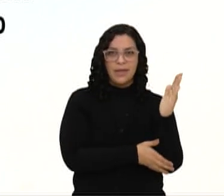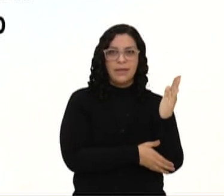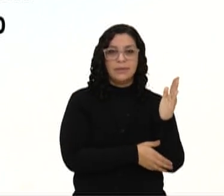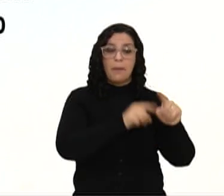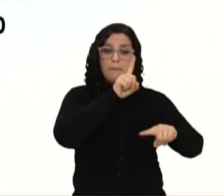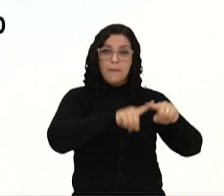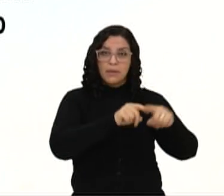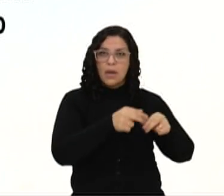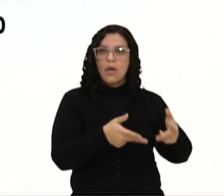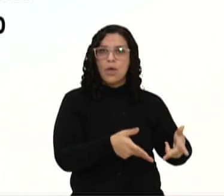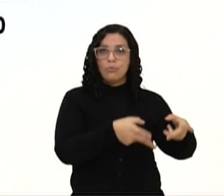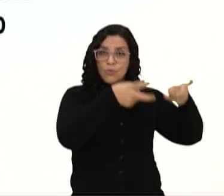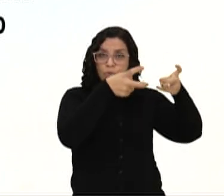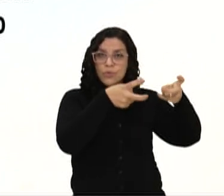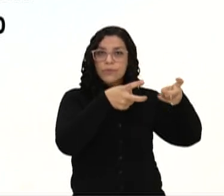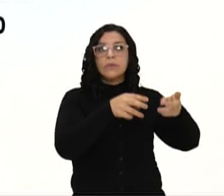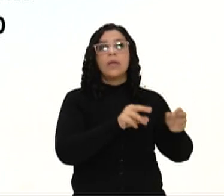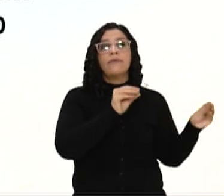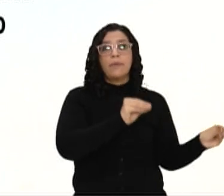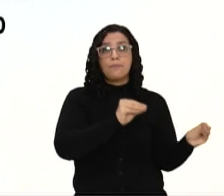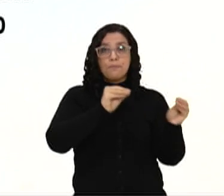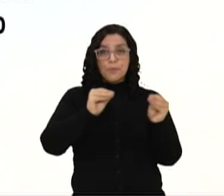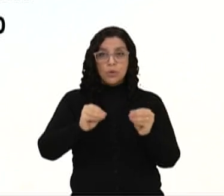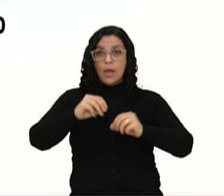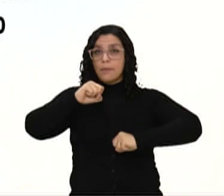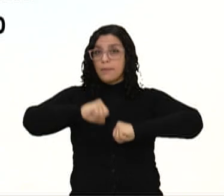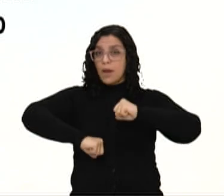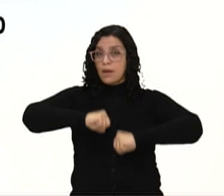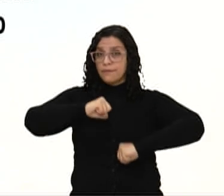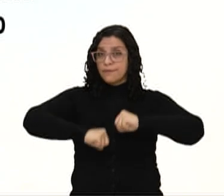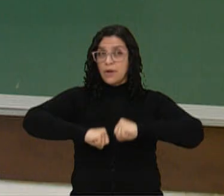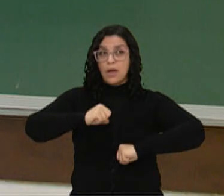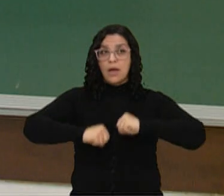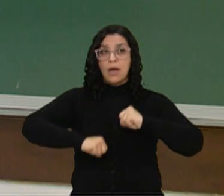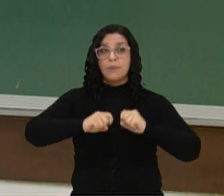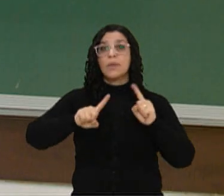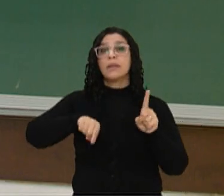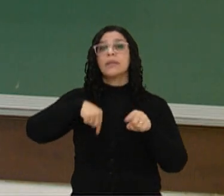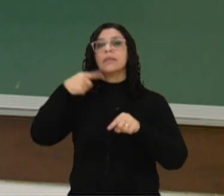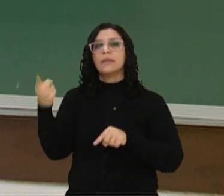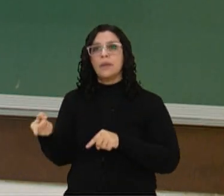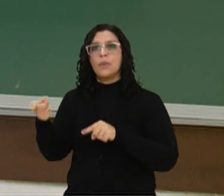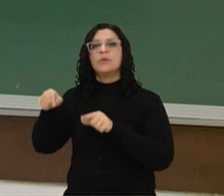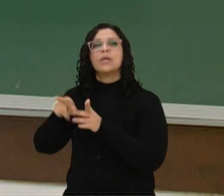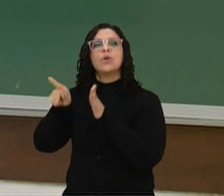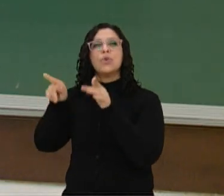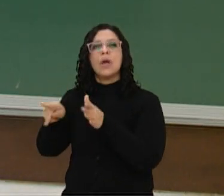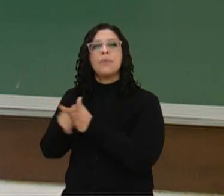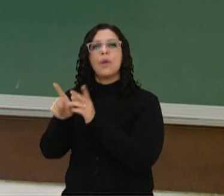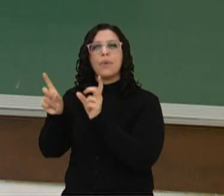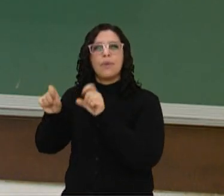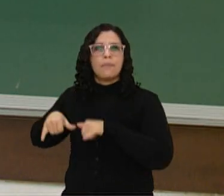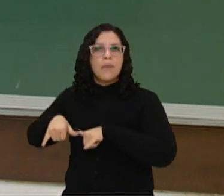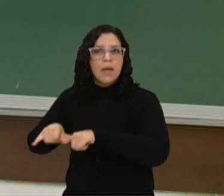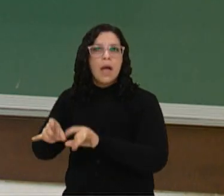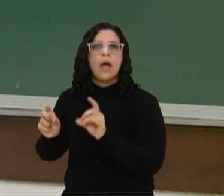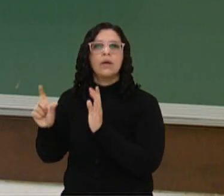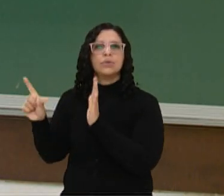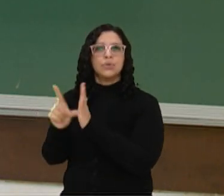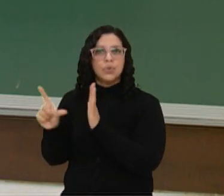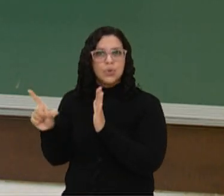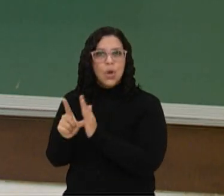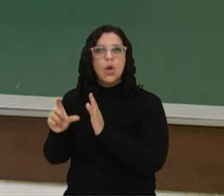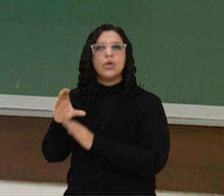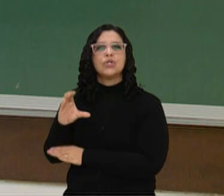os recursos, que vão ser transformados, aí vão ser enviados lá para os mercados, lojas que a gente chama